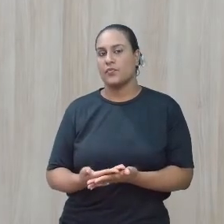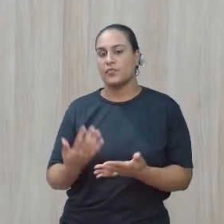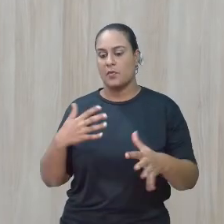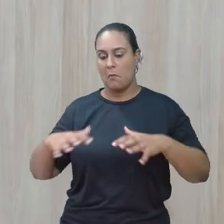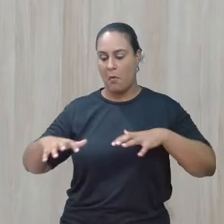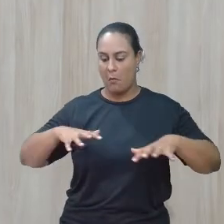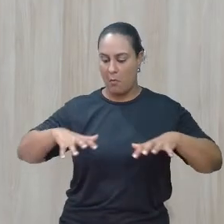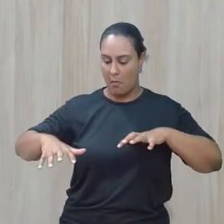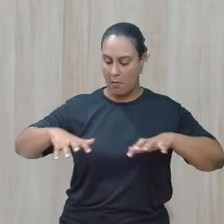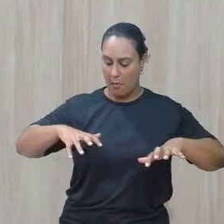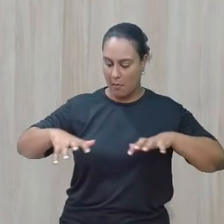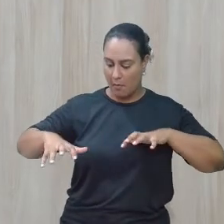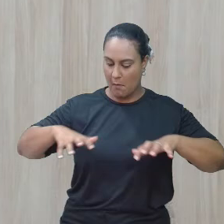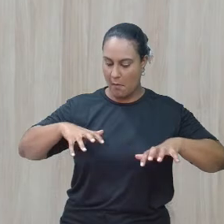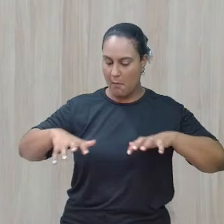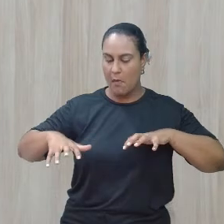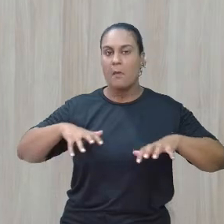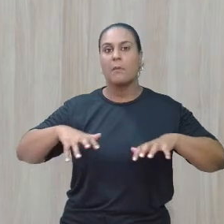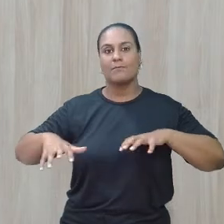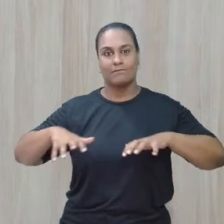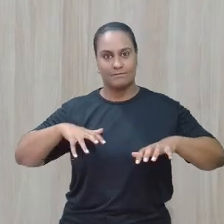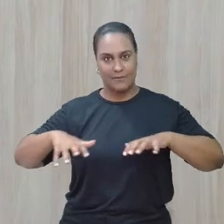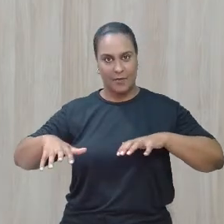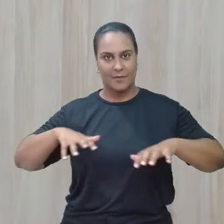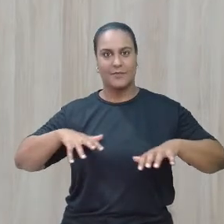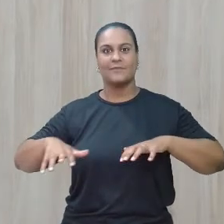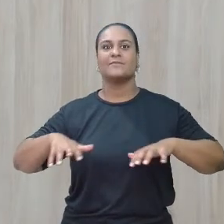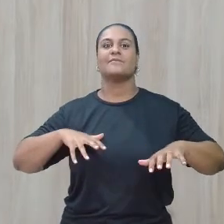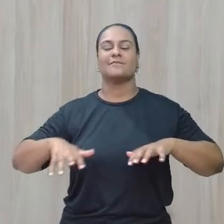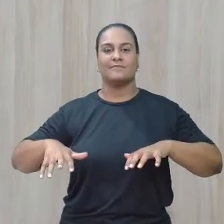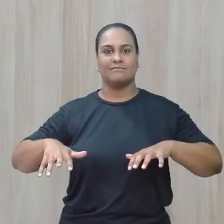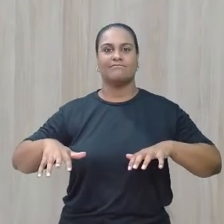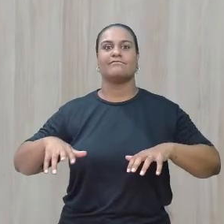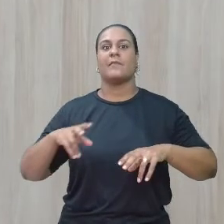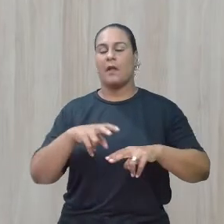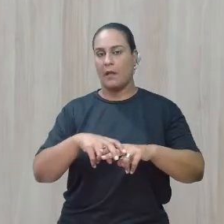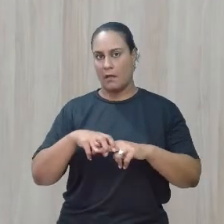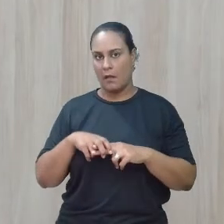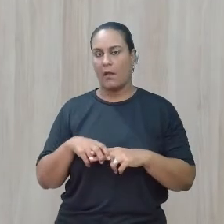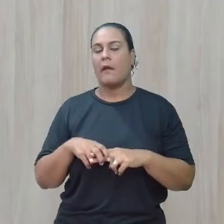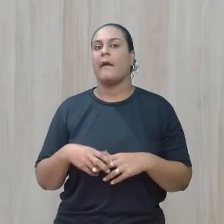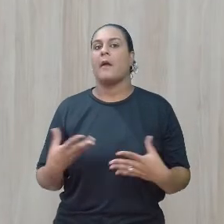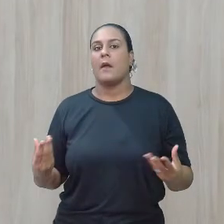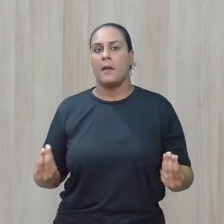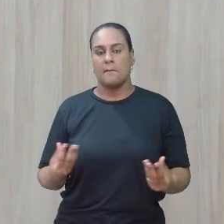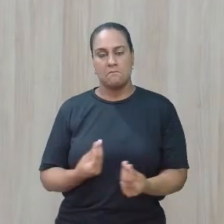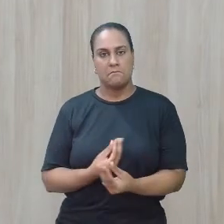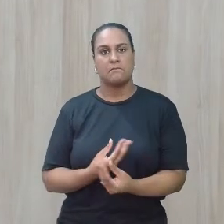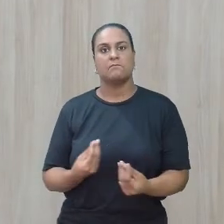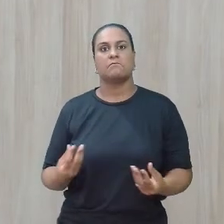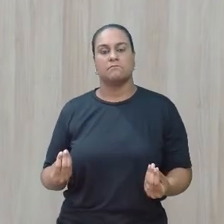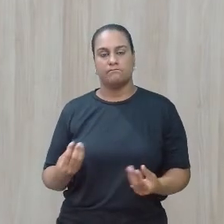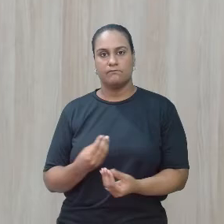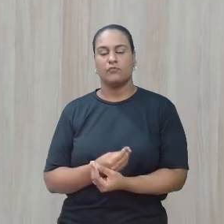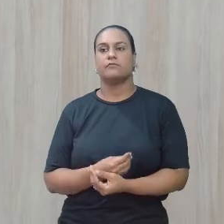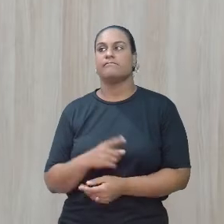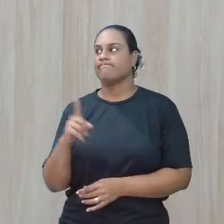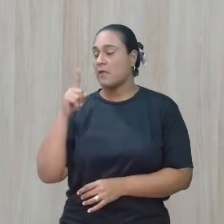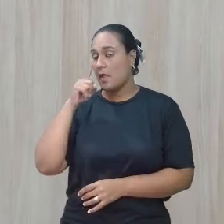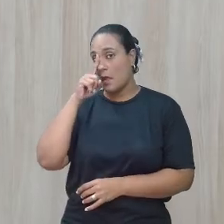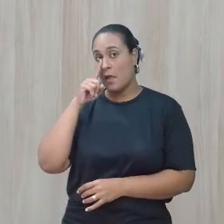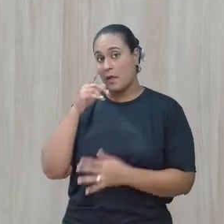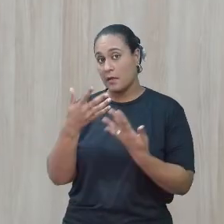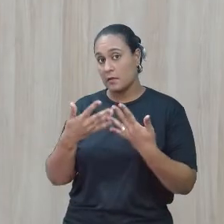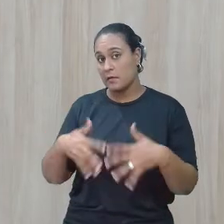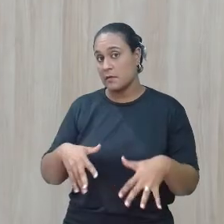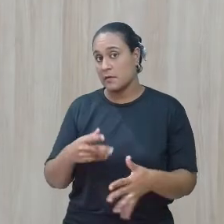placas tectônicas, que foi e né, a causa de muitos desses desastres naturais que